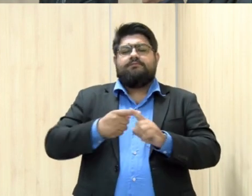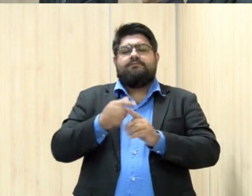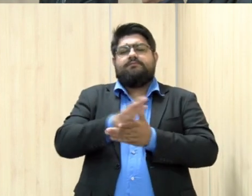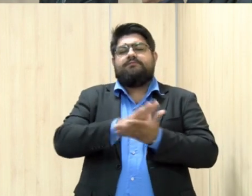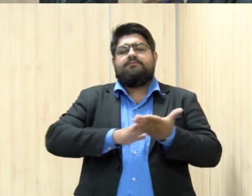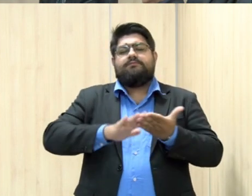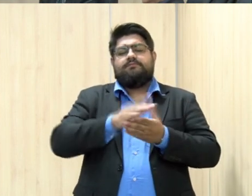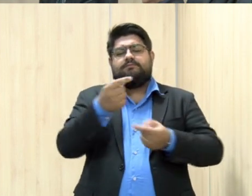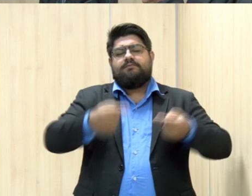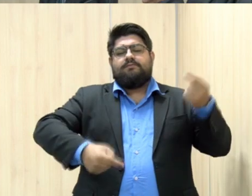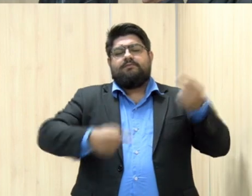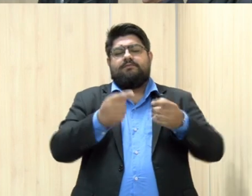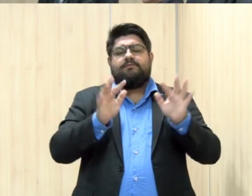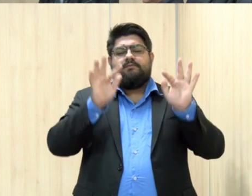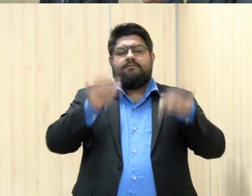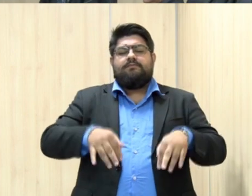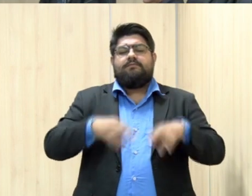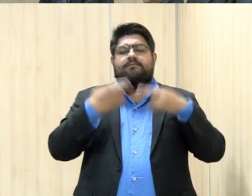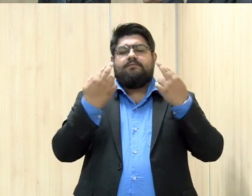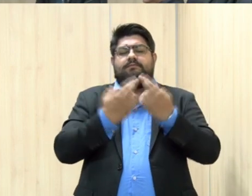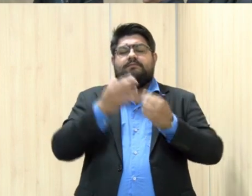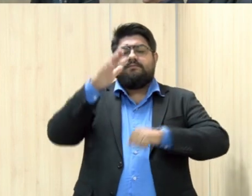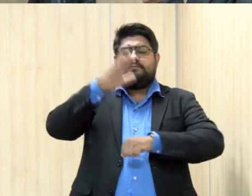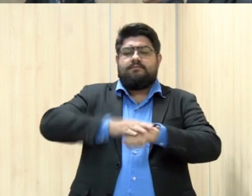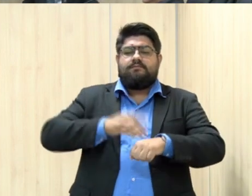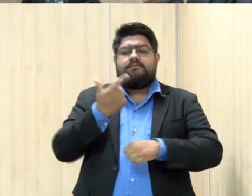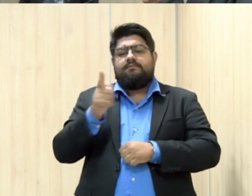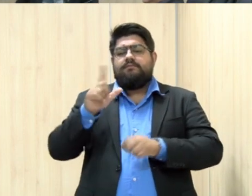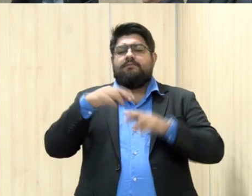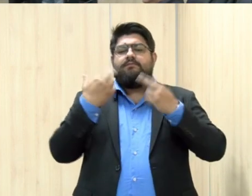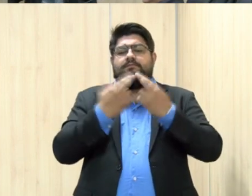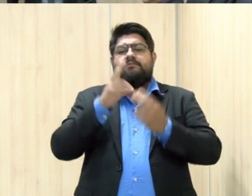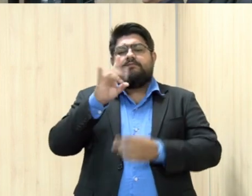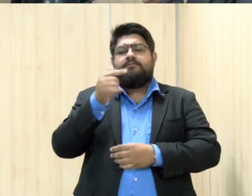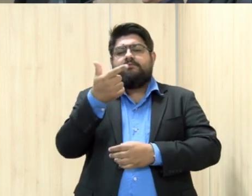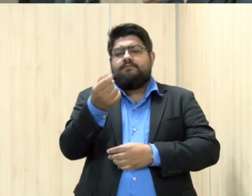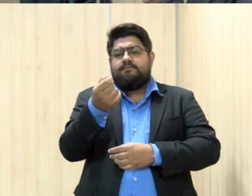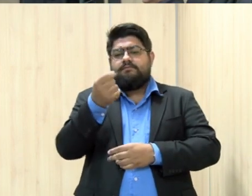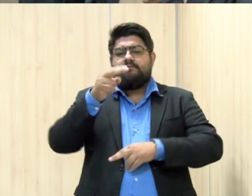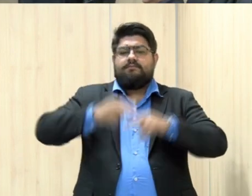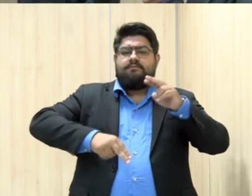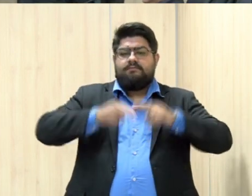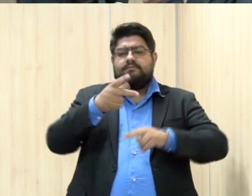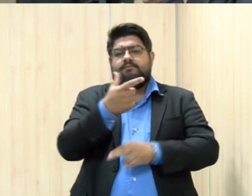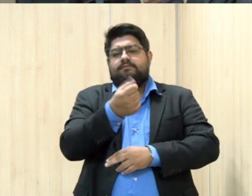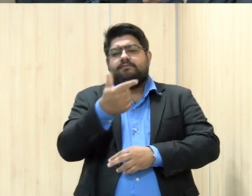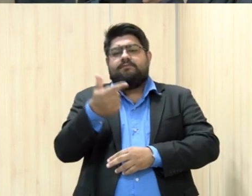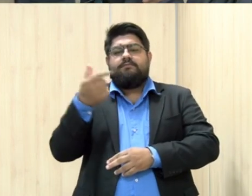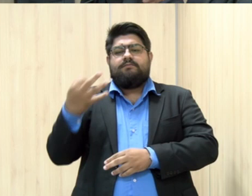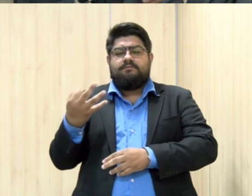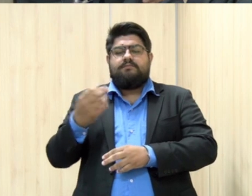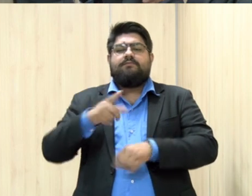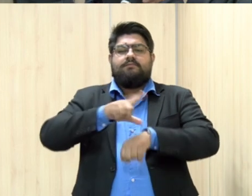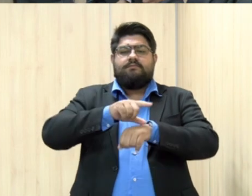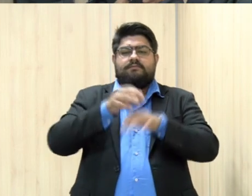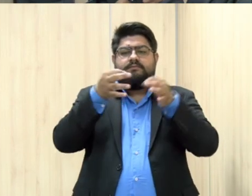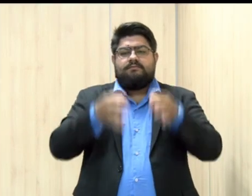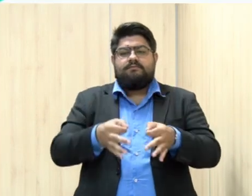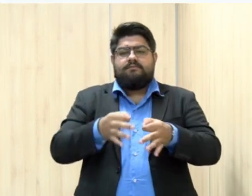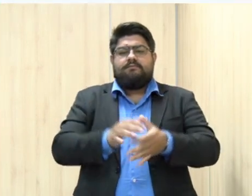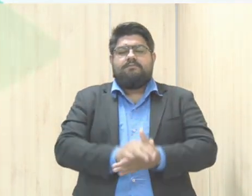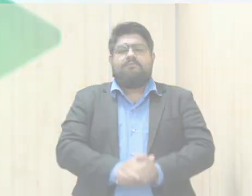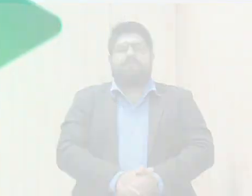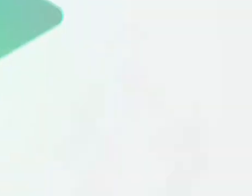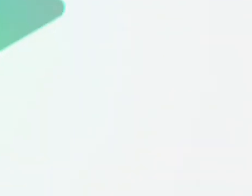havendo a tratar está encerrada presente reunião convoca reunião ordinária para o dia 20 de junho de 2023 no horário regimental